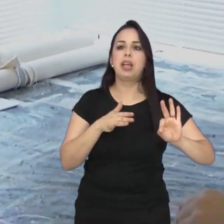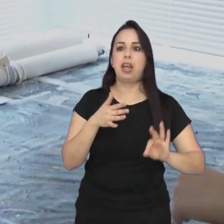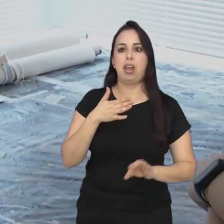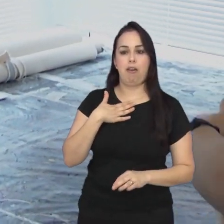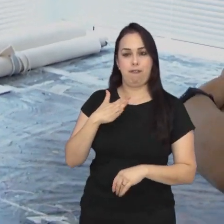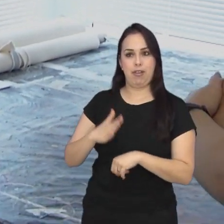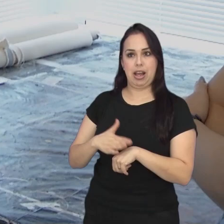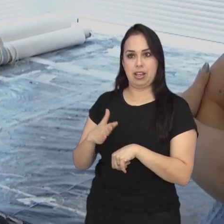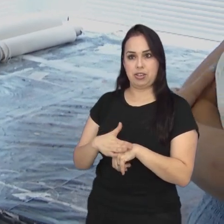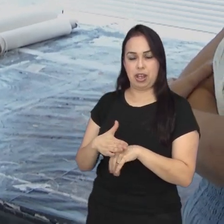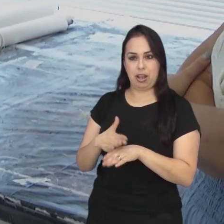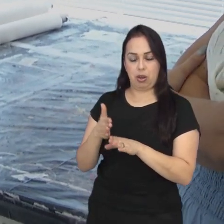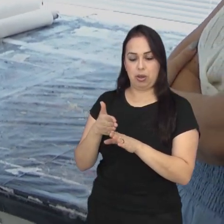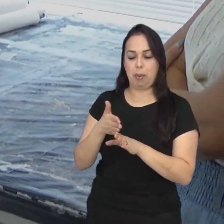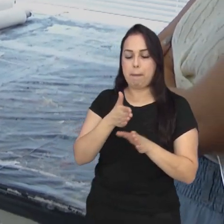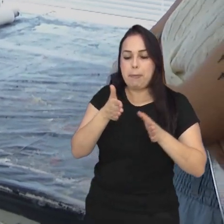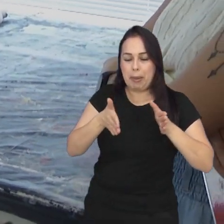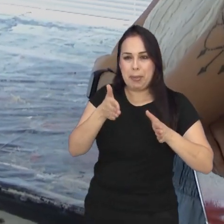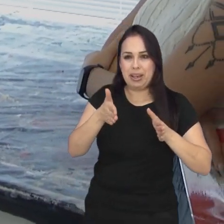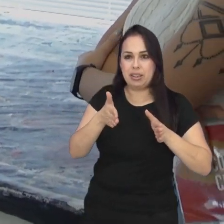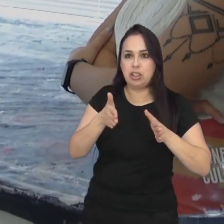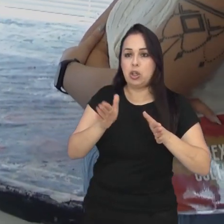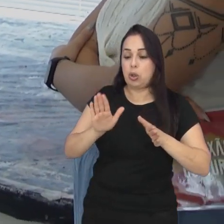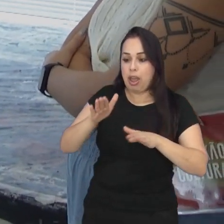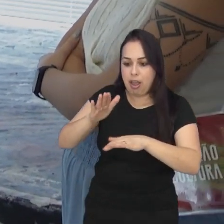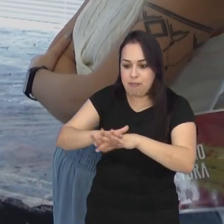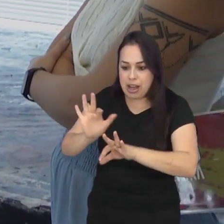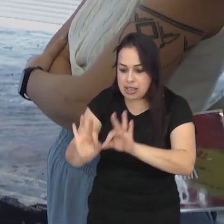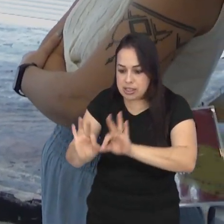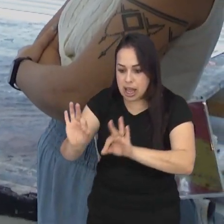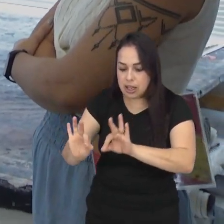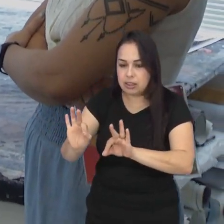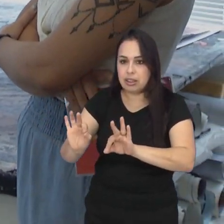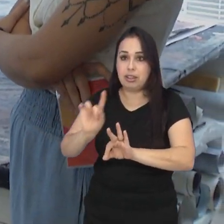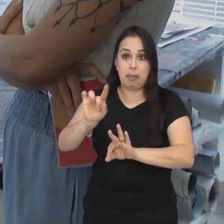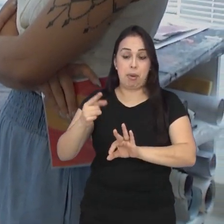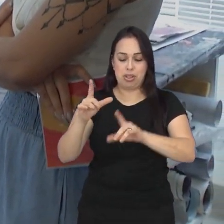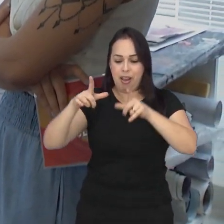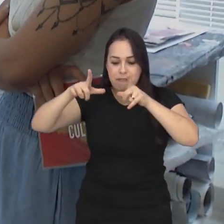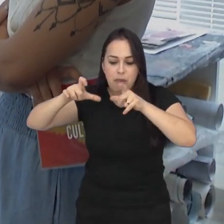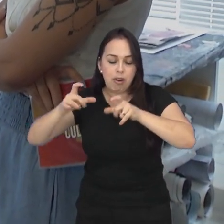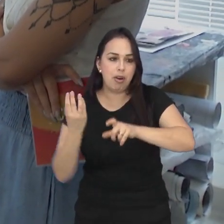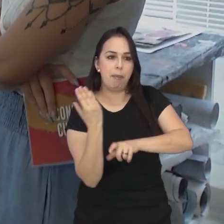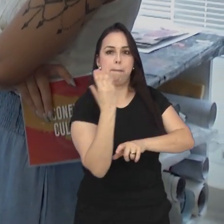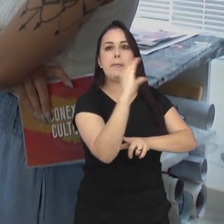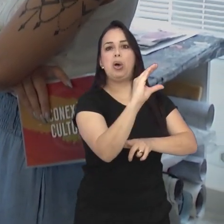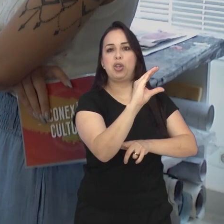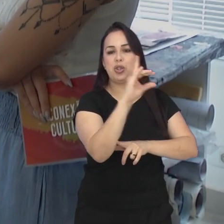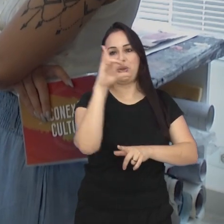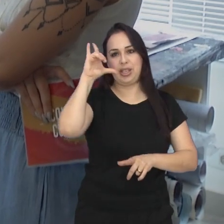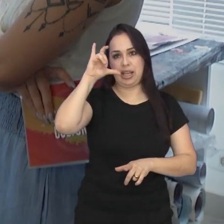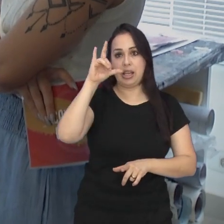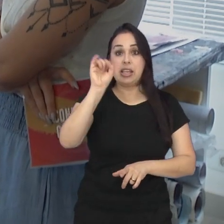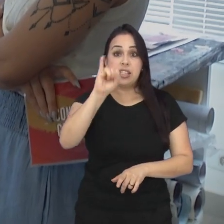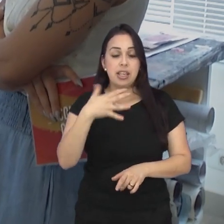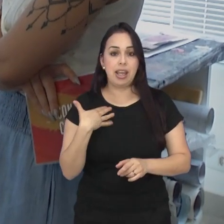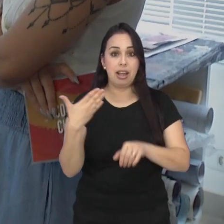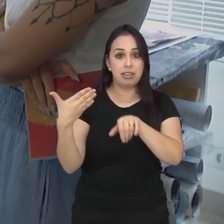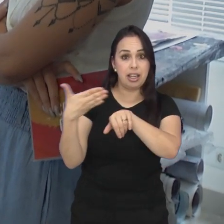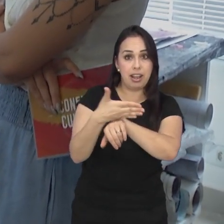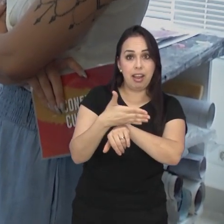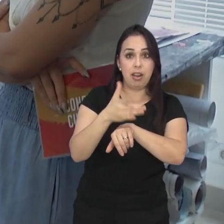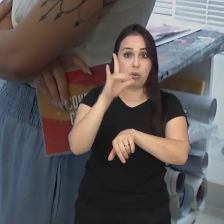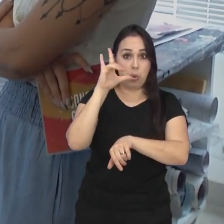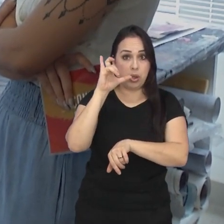coisa. Praticamente o que eu tô fazendo agora, de um tempo pra cá, tudo que eu faço, toda a minha produção tá lá. Então quem quiser visitar meu